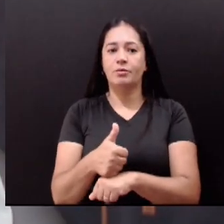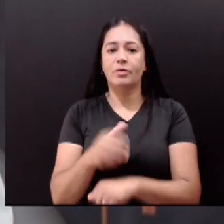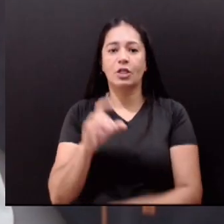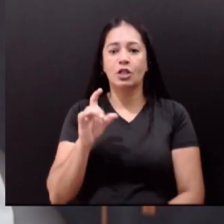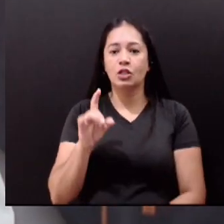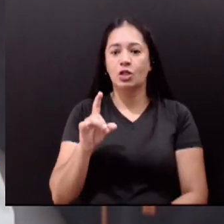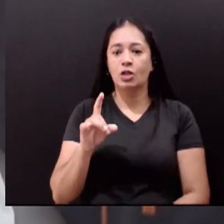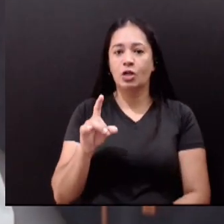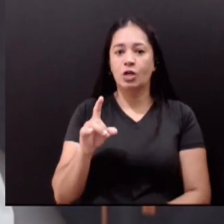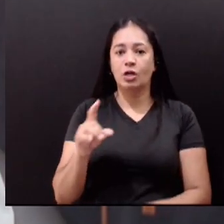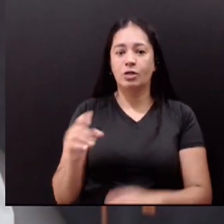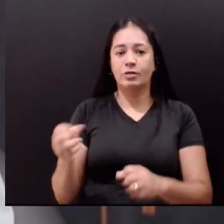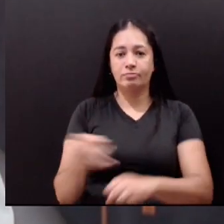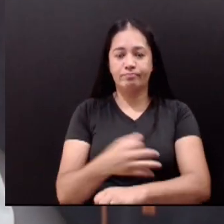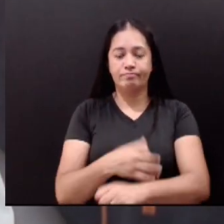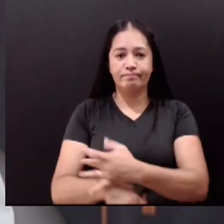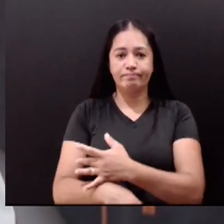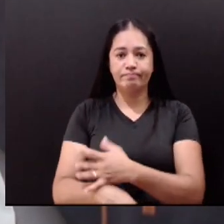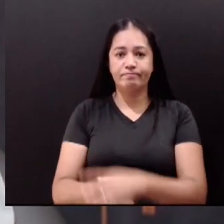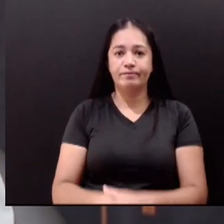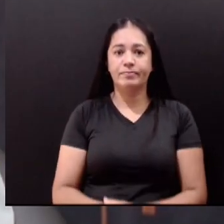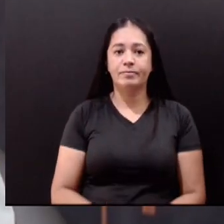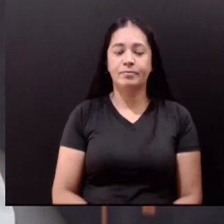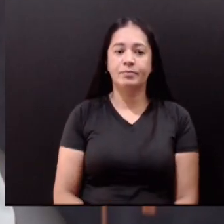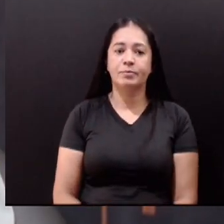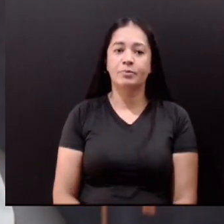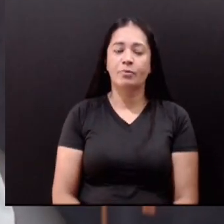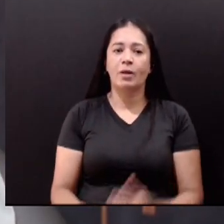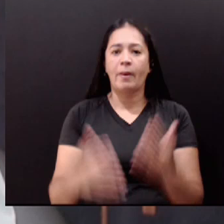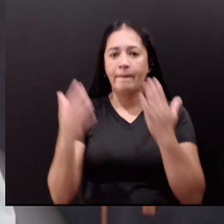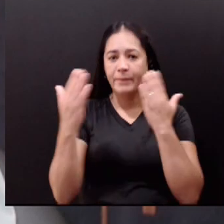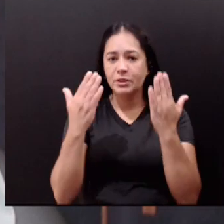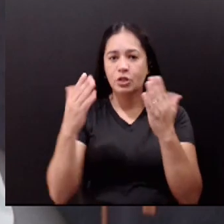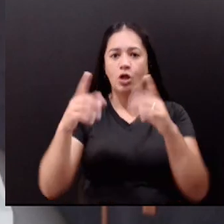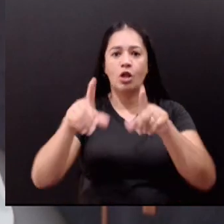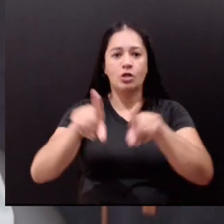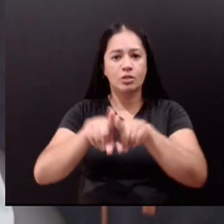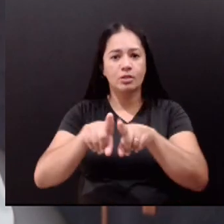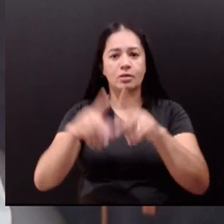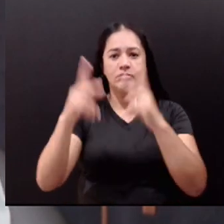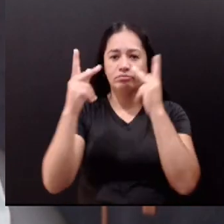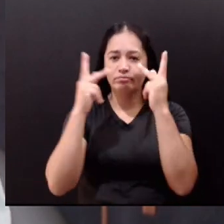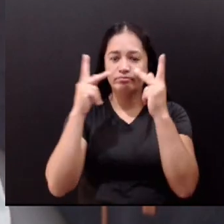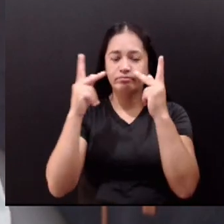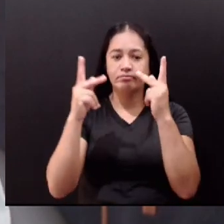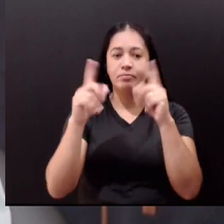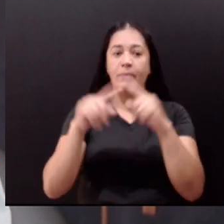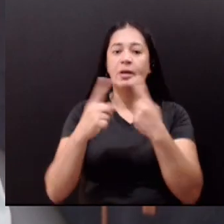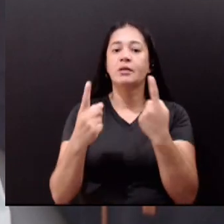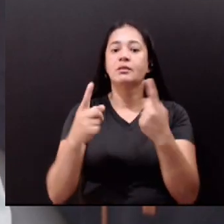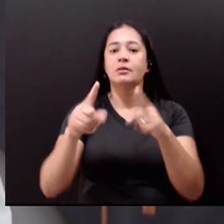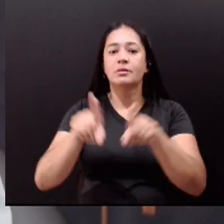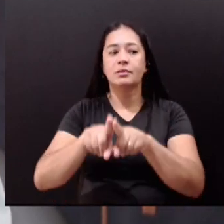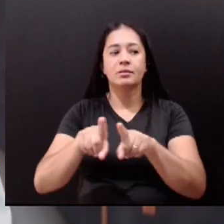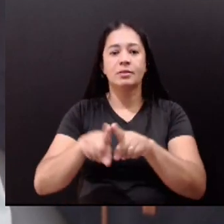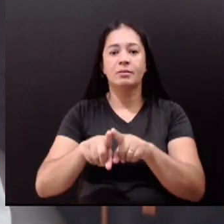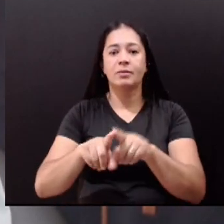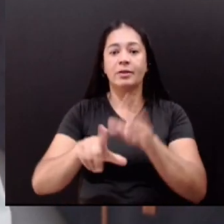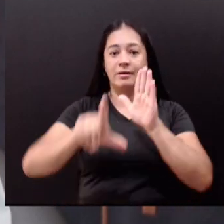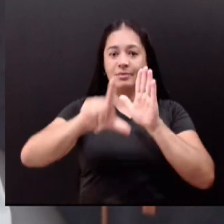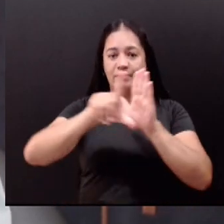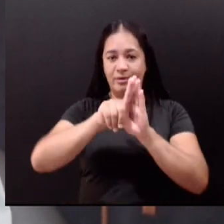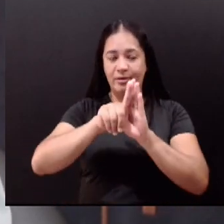emocional e, psicológica, psiquiátrica, enfim, mas também da parte legal, né, Perfeito. para que